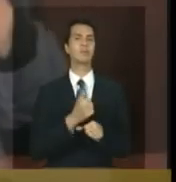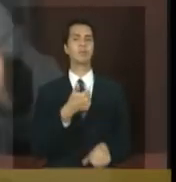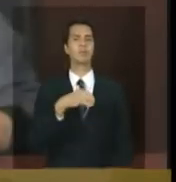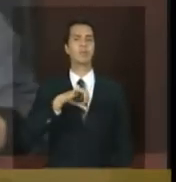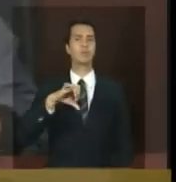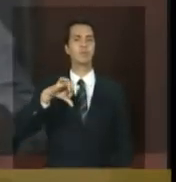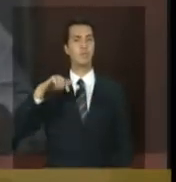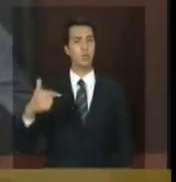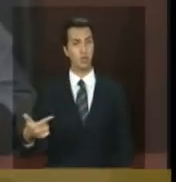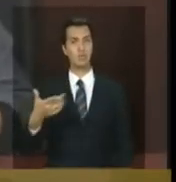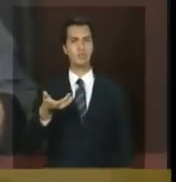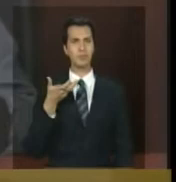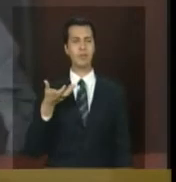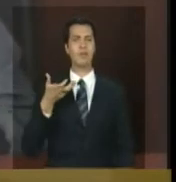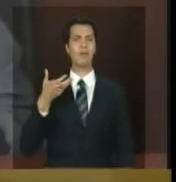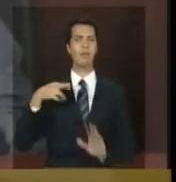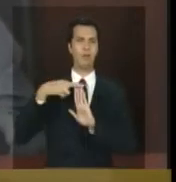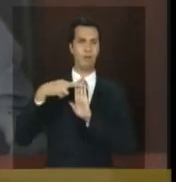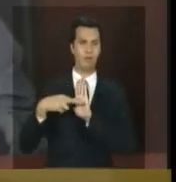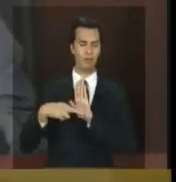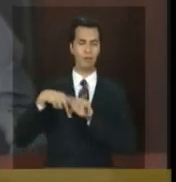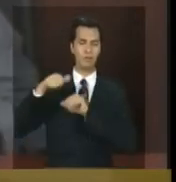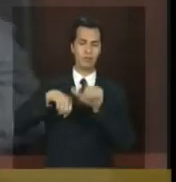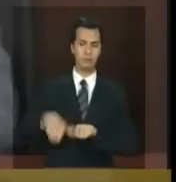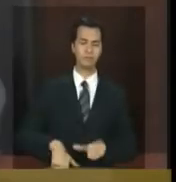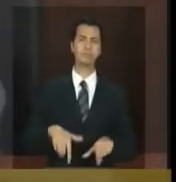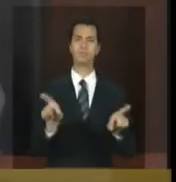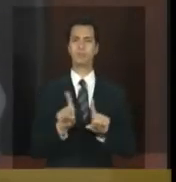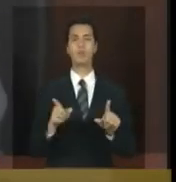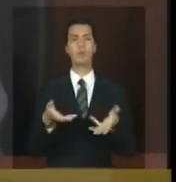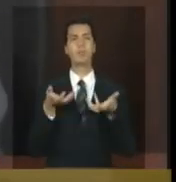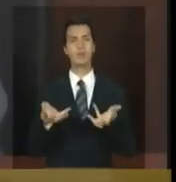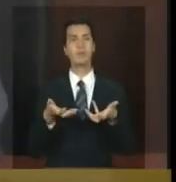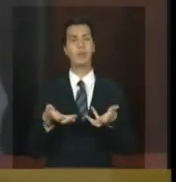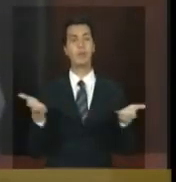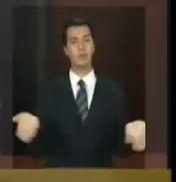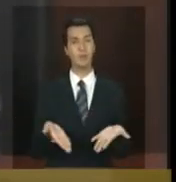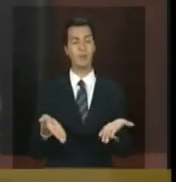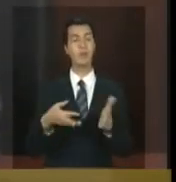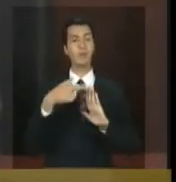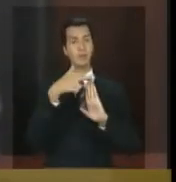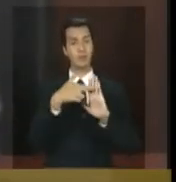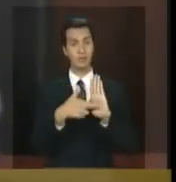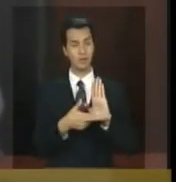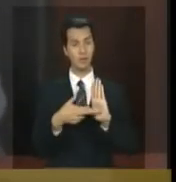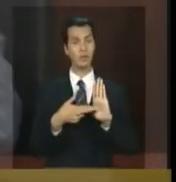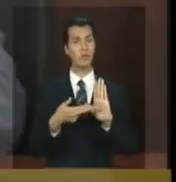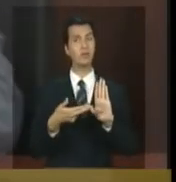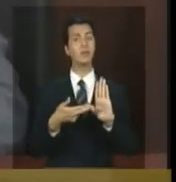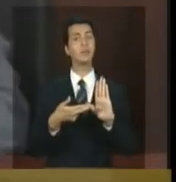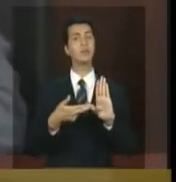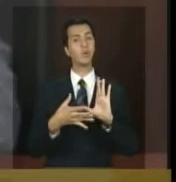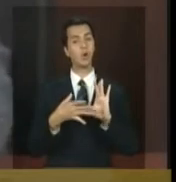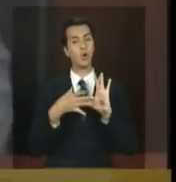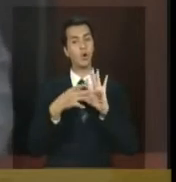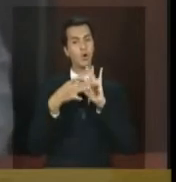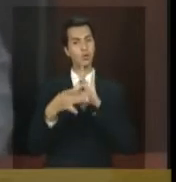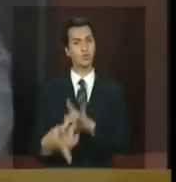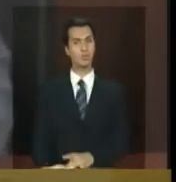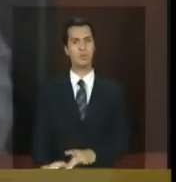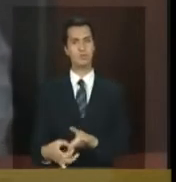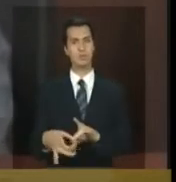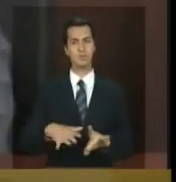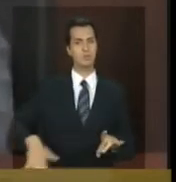de contextualizar esse paradigma, que é um legado da Rio 92, no novo planeta, novos países que se colocam tanto na